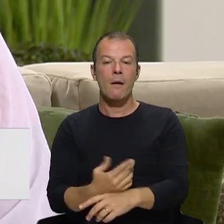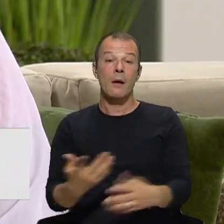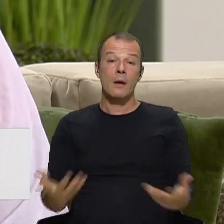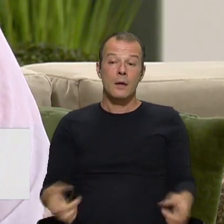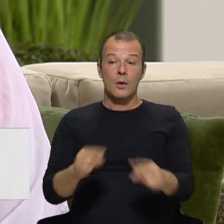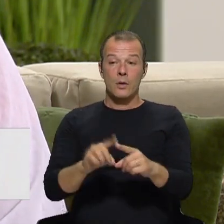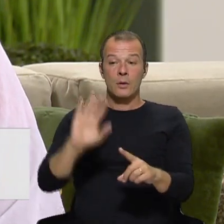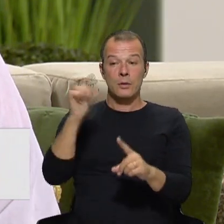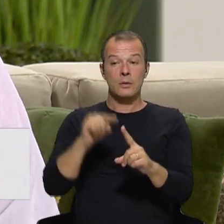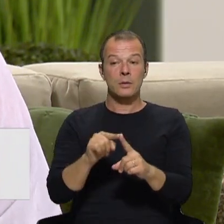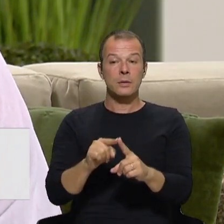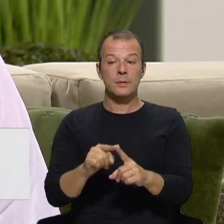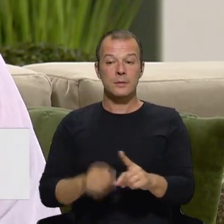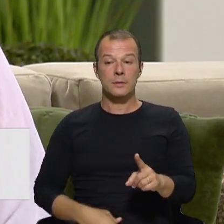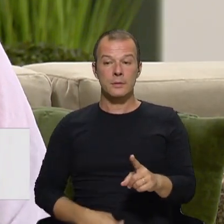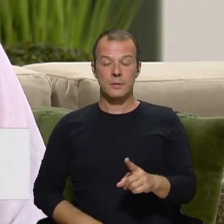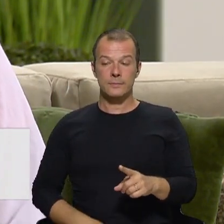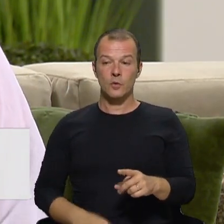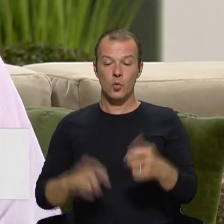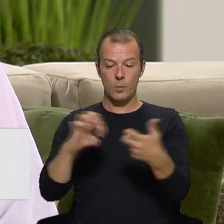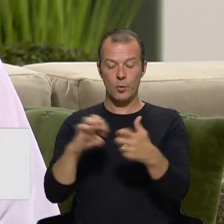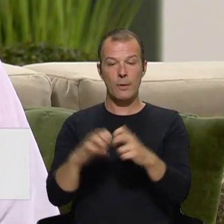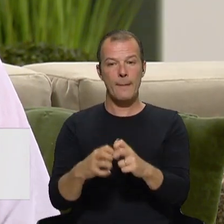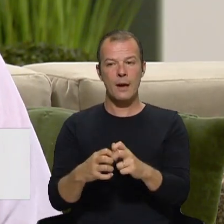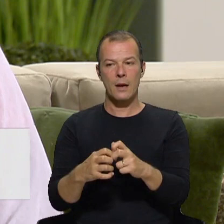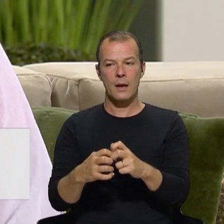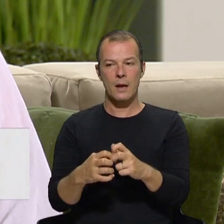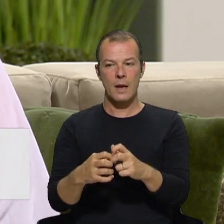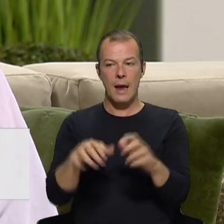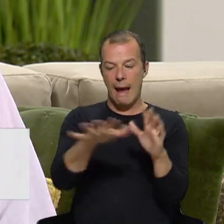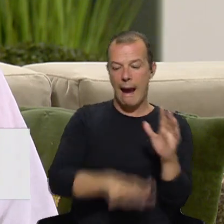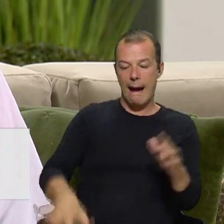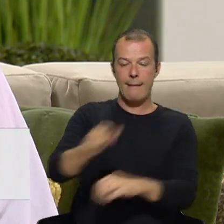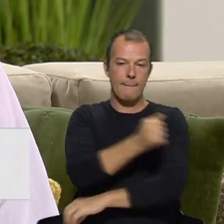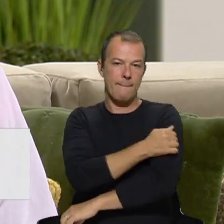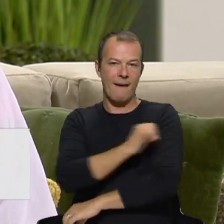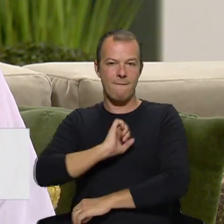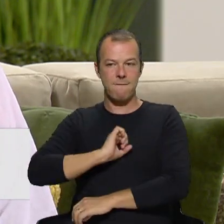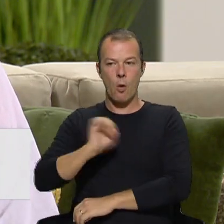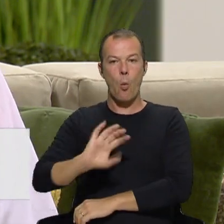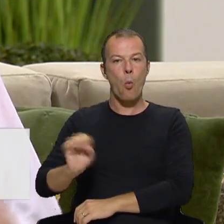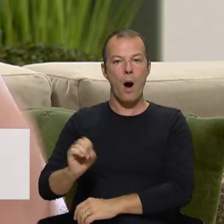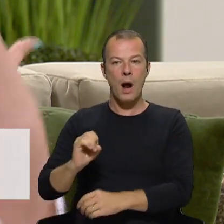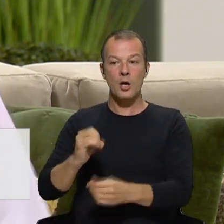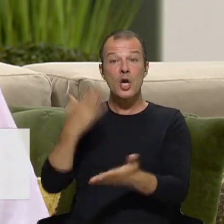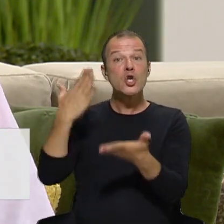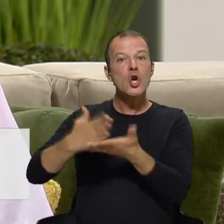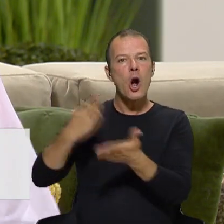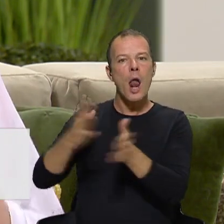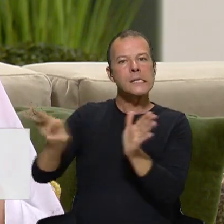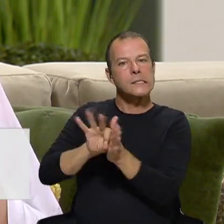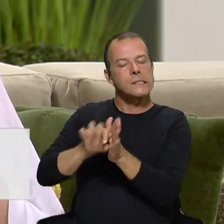Pronto, uma delas é justamente a lacuna de não existir na minha zona de residência uma escola que esteja